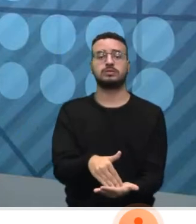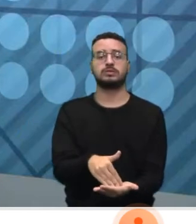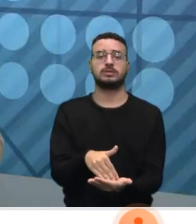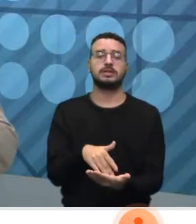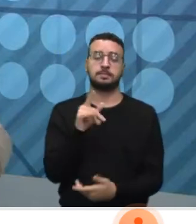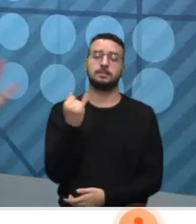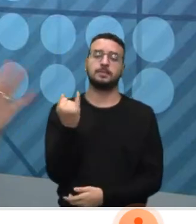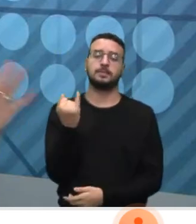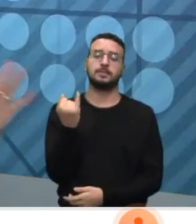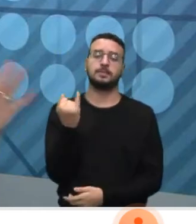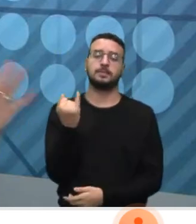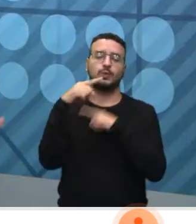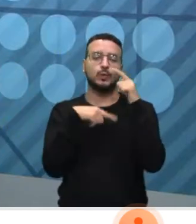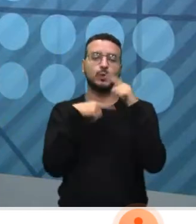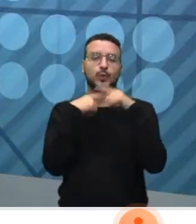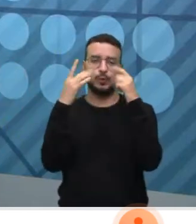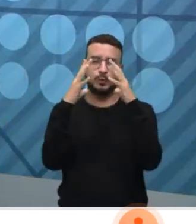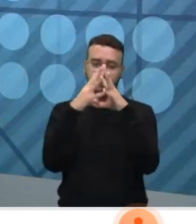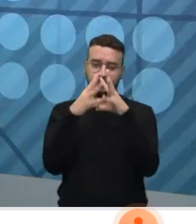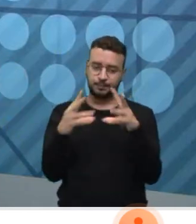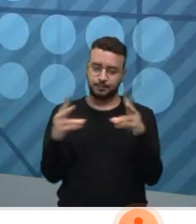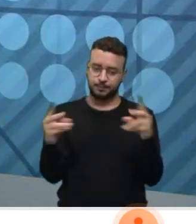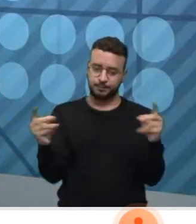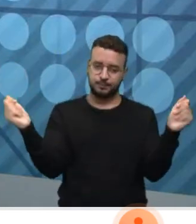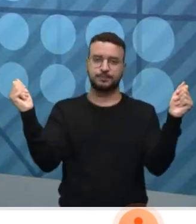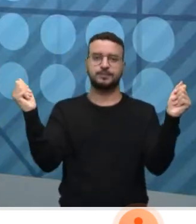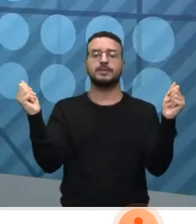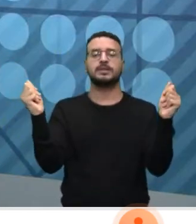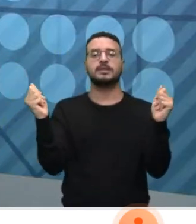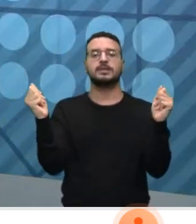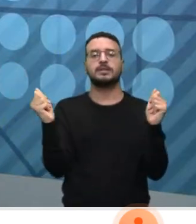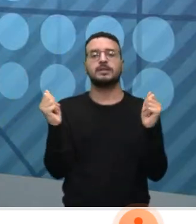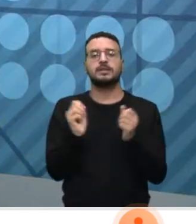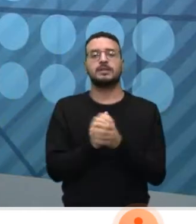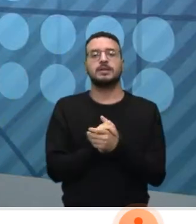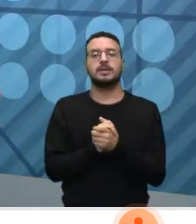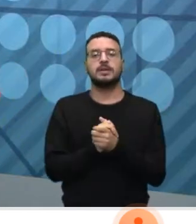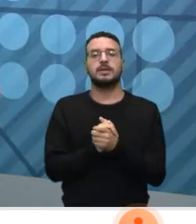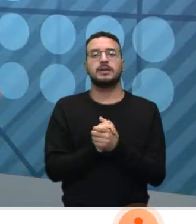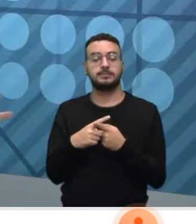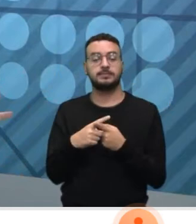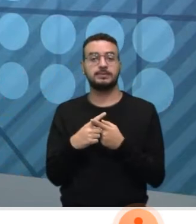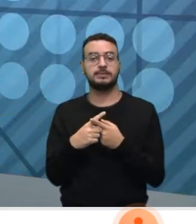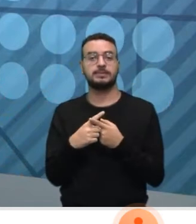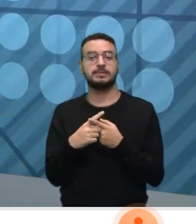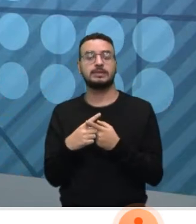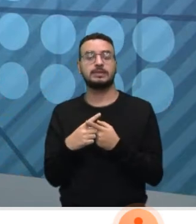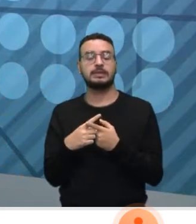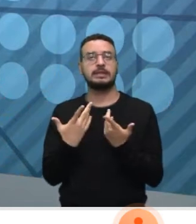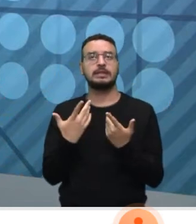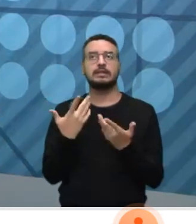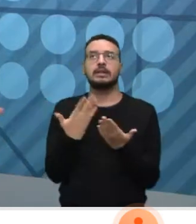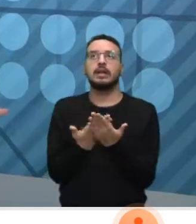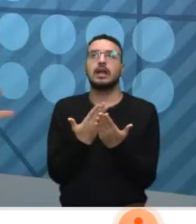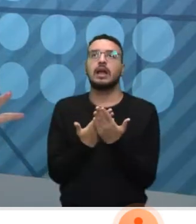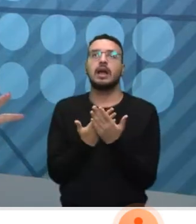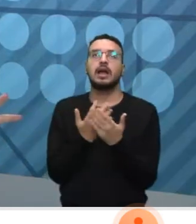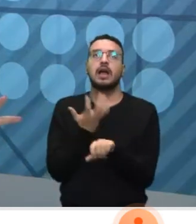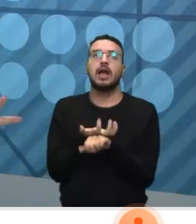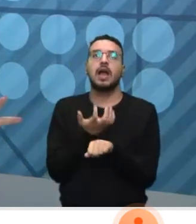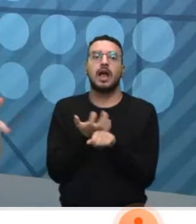suas dúvidas, né, sane as suas dúvidas, para que você não termine, né, a aula, devia ter perguntado tal